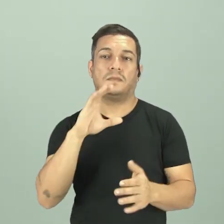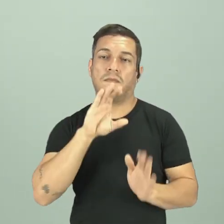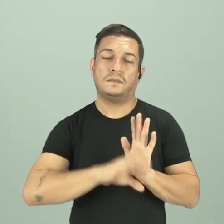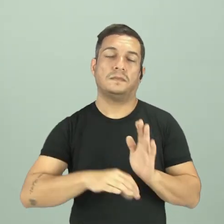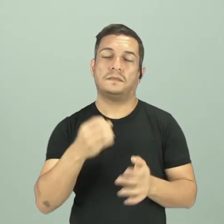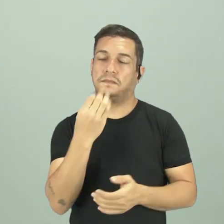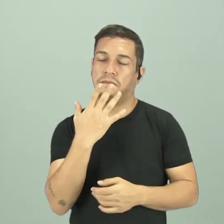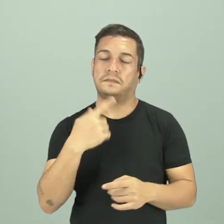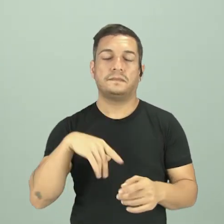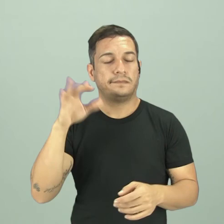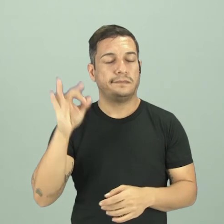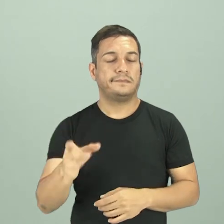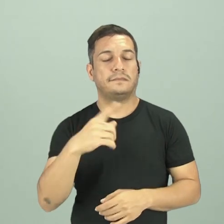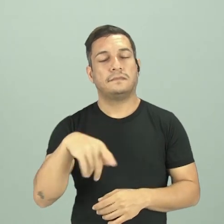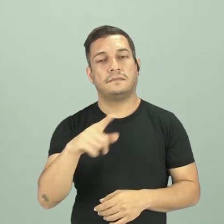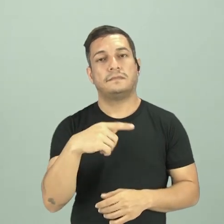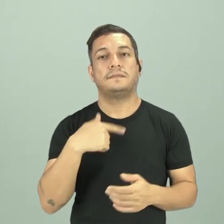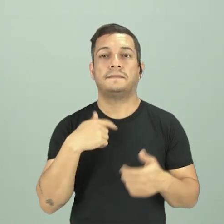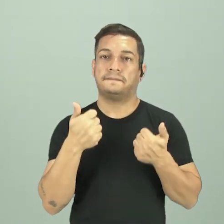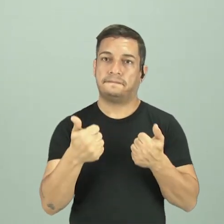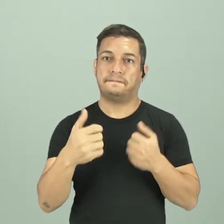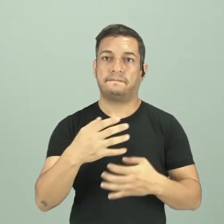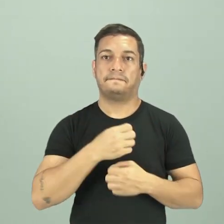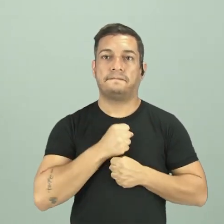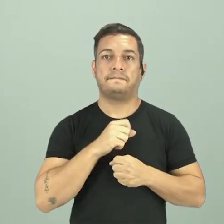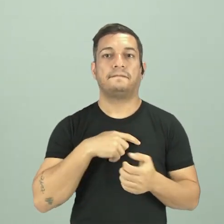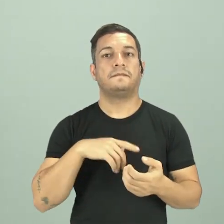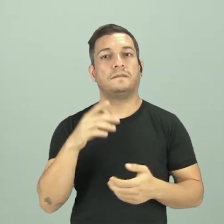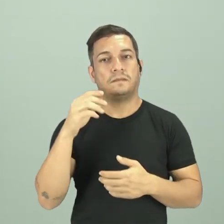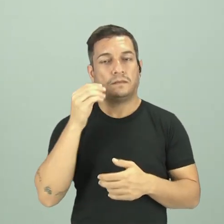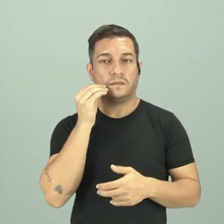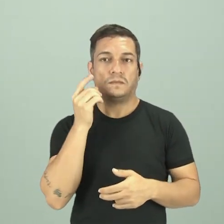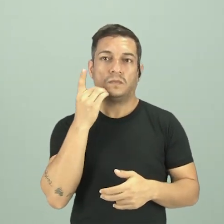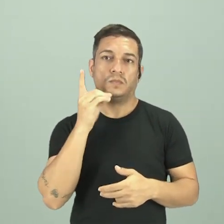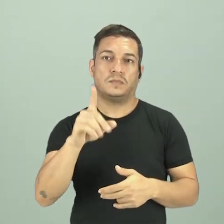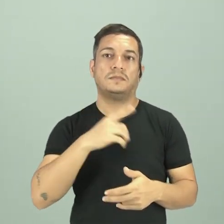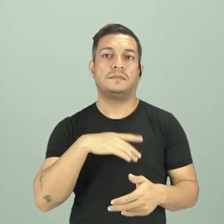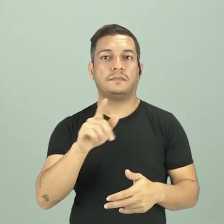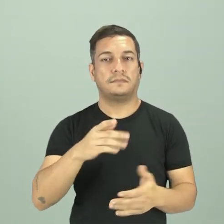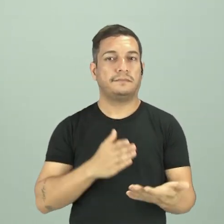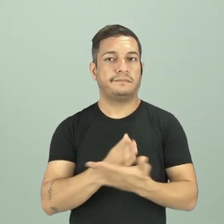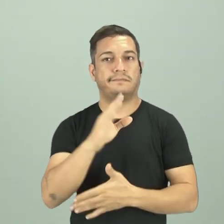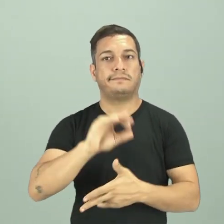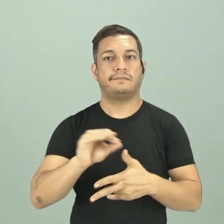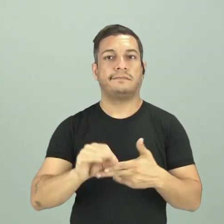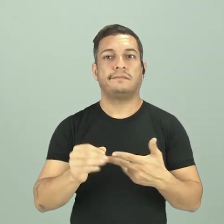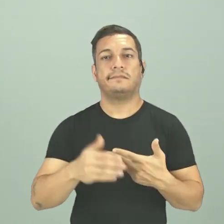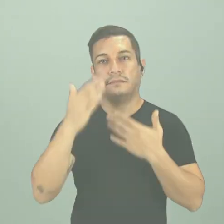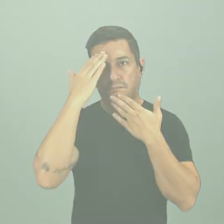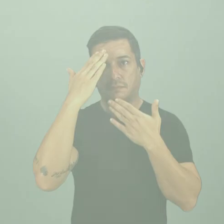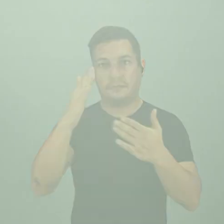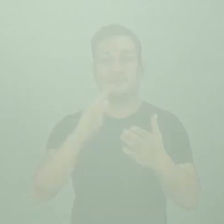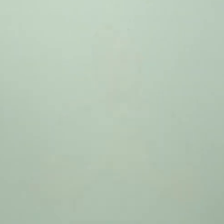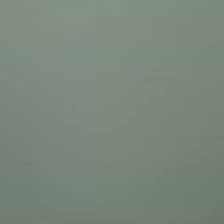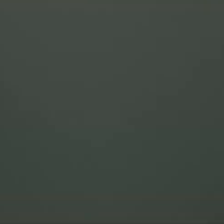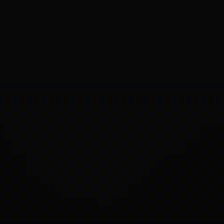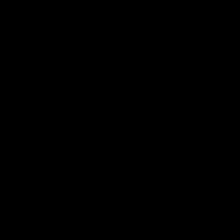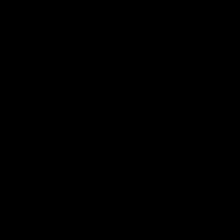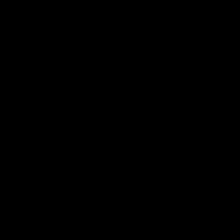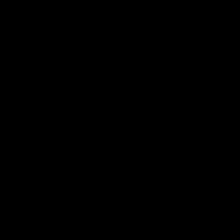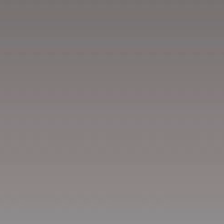bacana. Eu tenho certeza que você vai estar muito mais preparado para aquele dia que é a sua grande aprovação no Enem. Obrigado pela atenção.